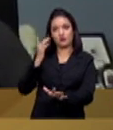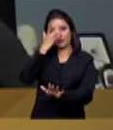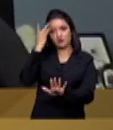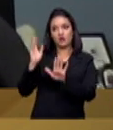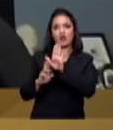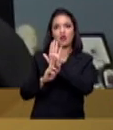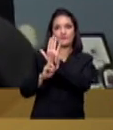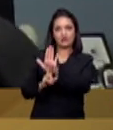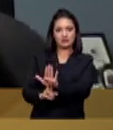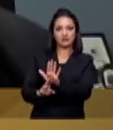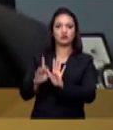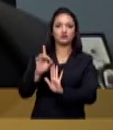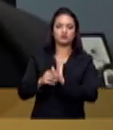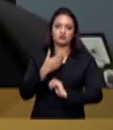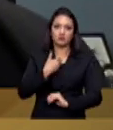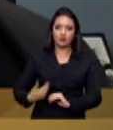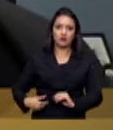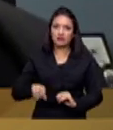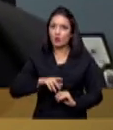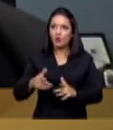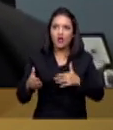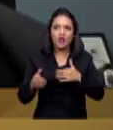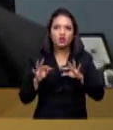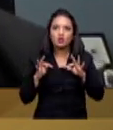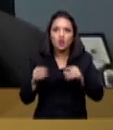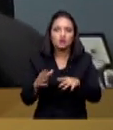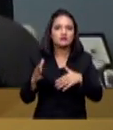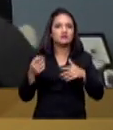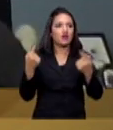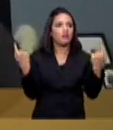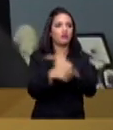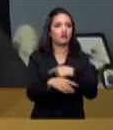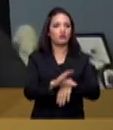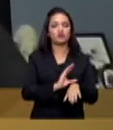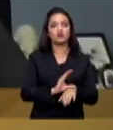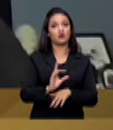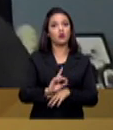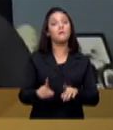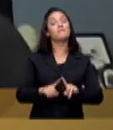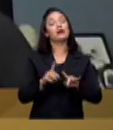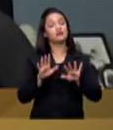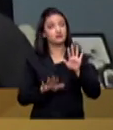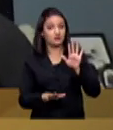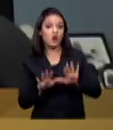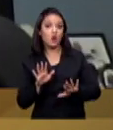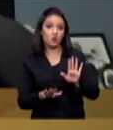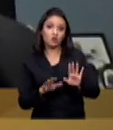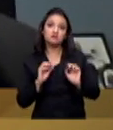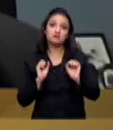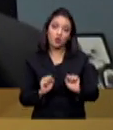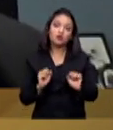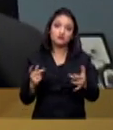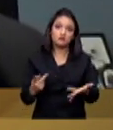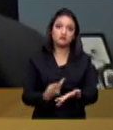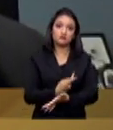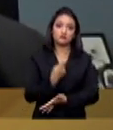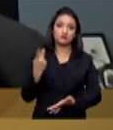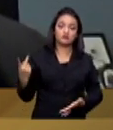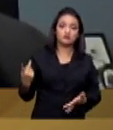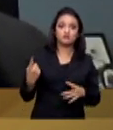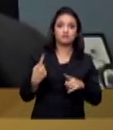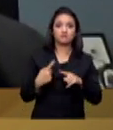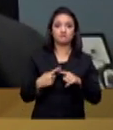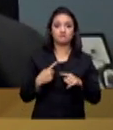considerada inconstitucional. Mas, em alguns casos, certamente isso pode ocorrer, tendo em vista o